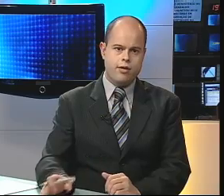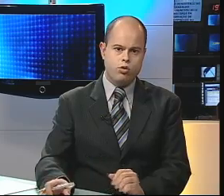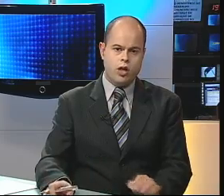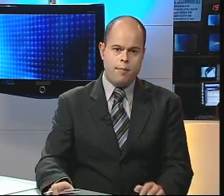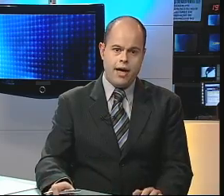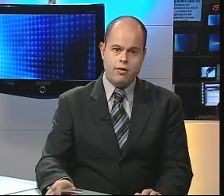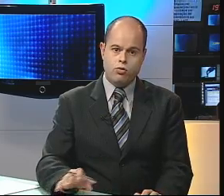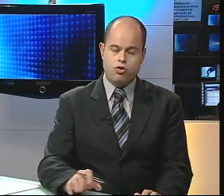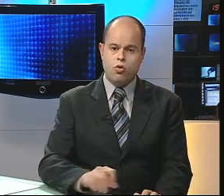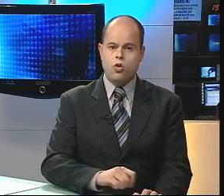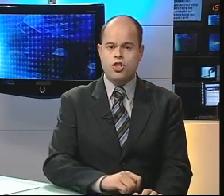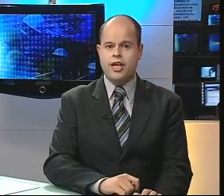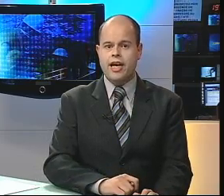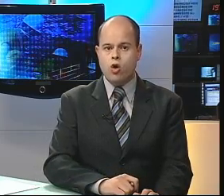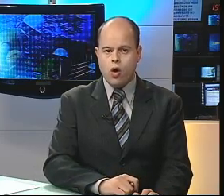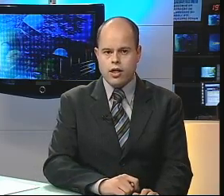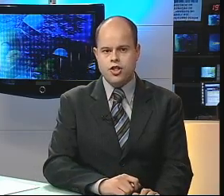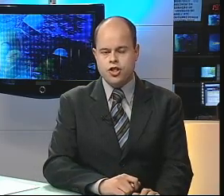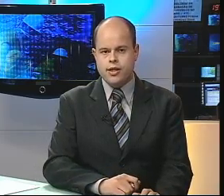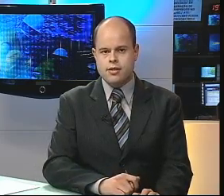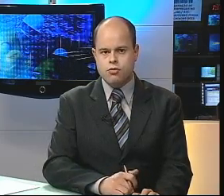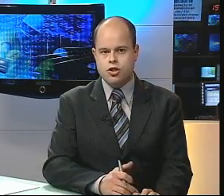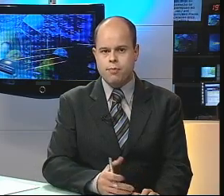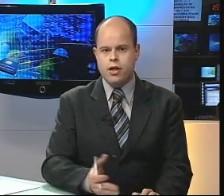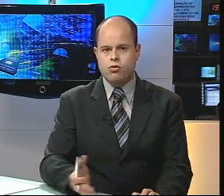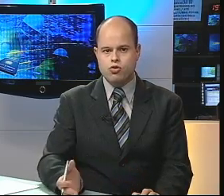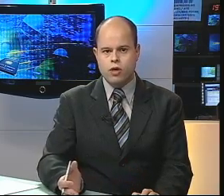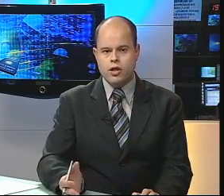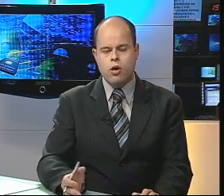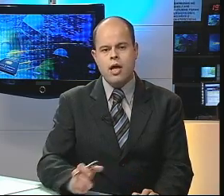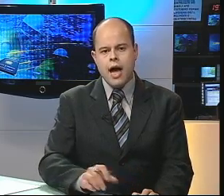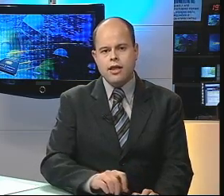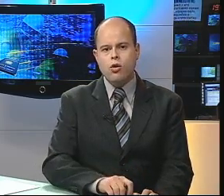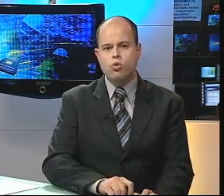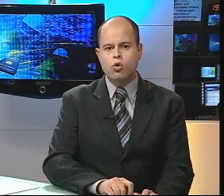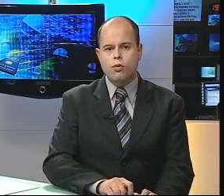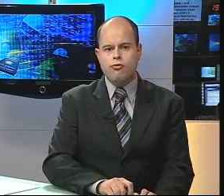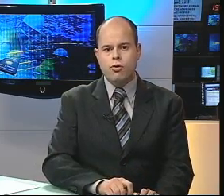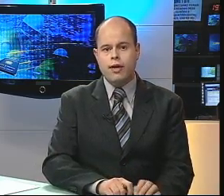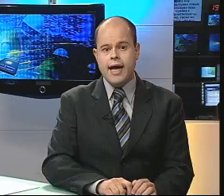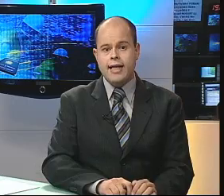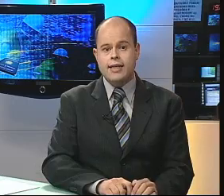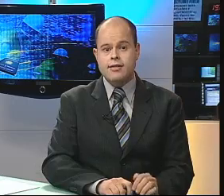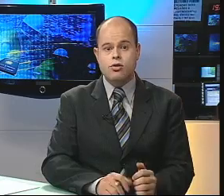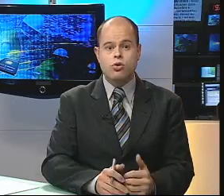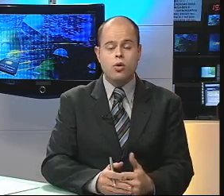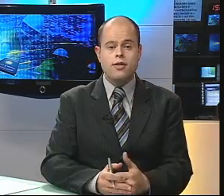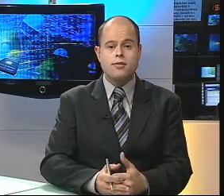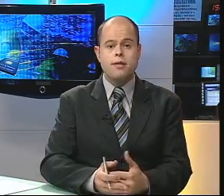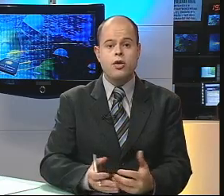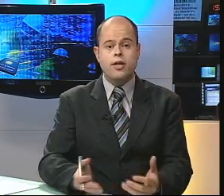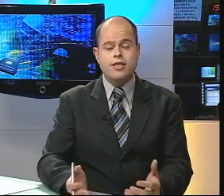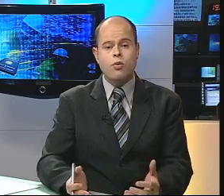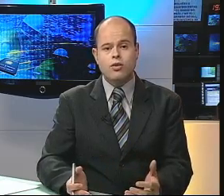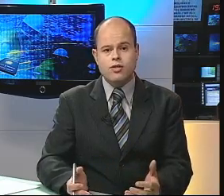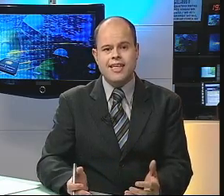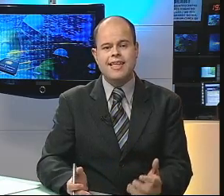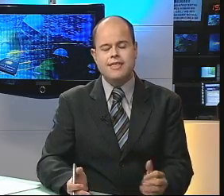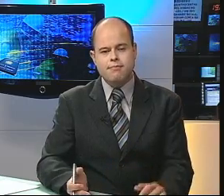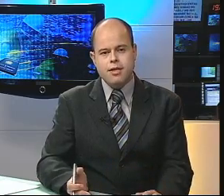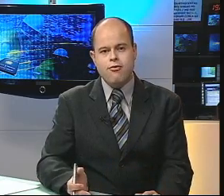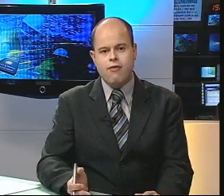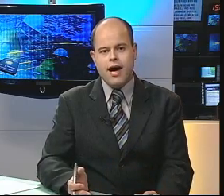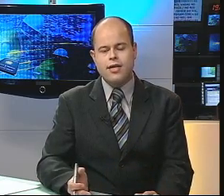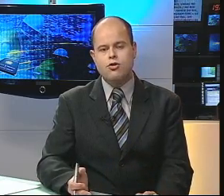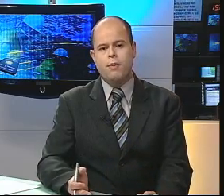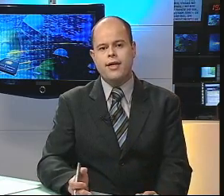O Ministério do Trabalho anunciou hoje recorde em geração de empregos no ano. Até outubro foram criadas 2 milhões e